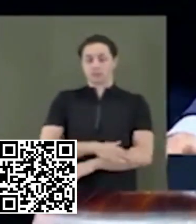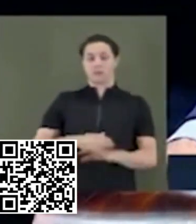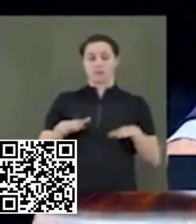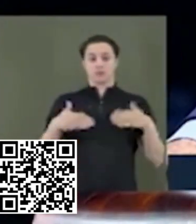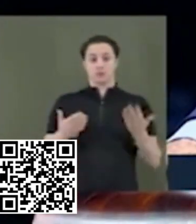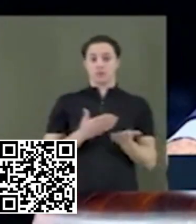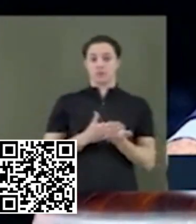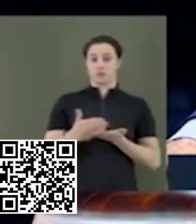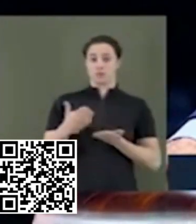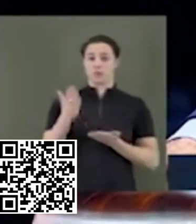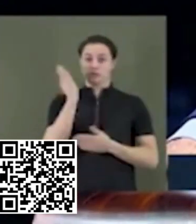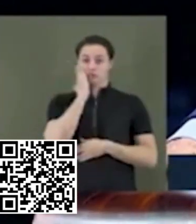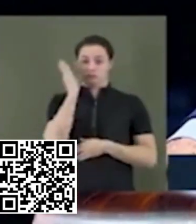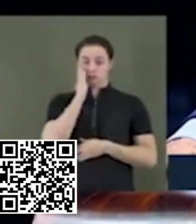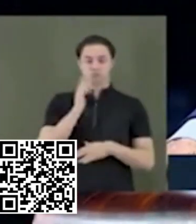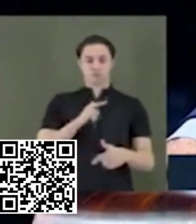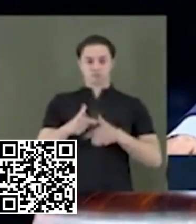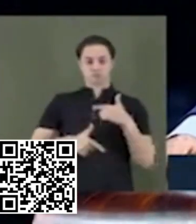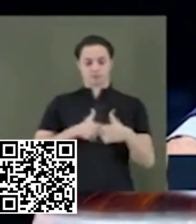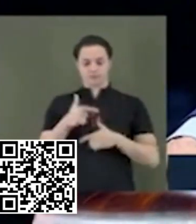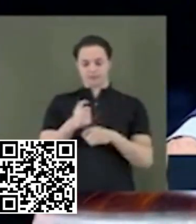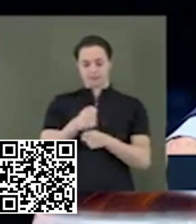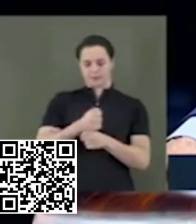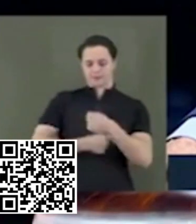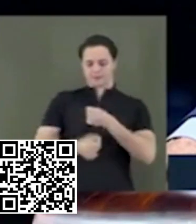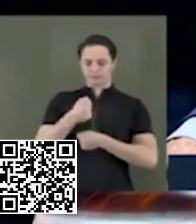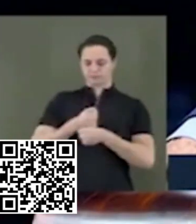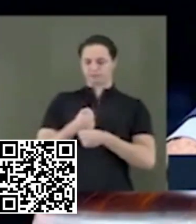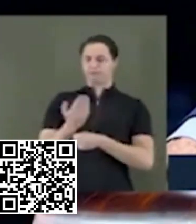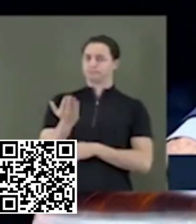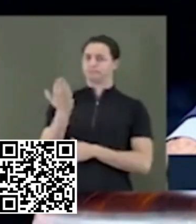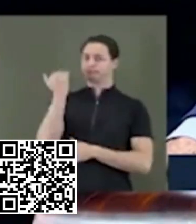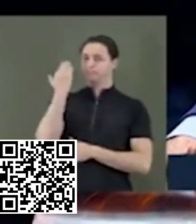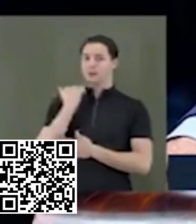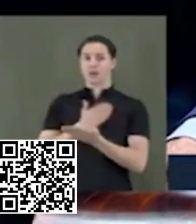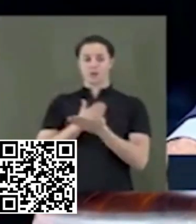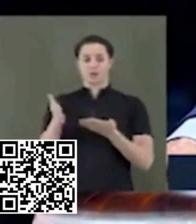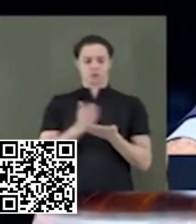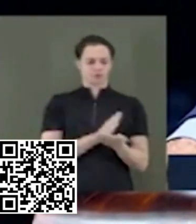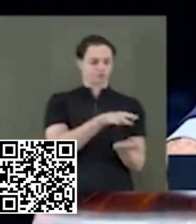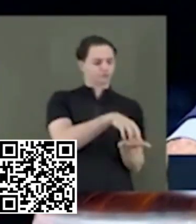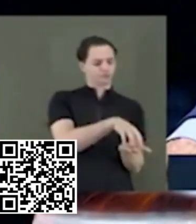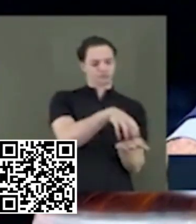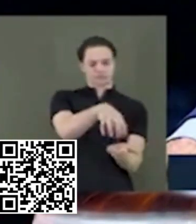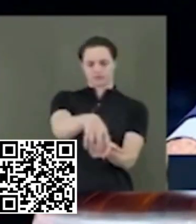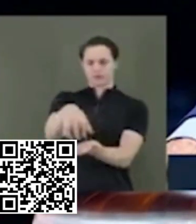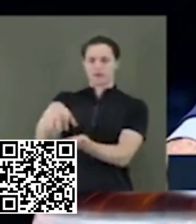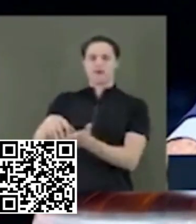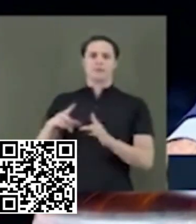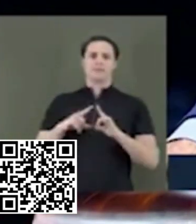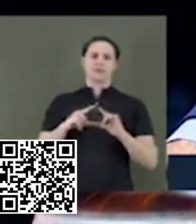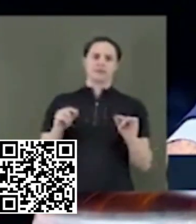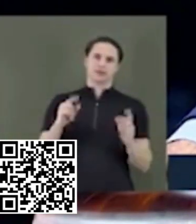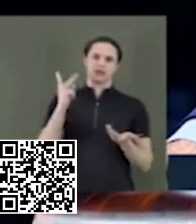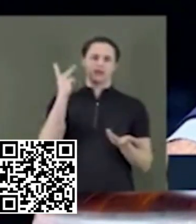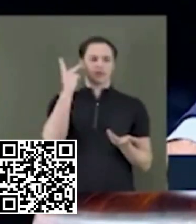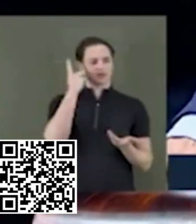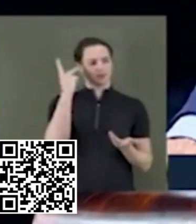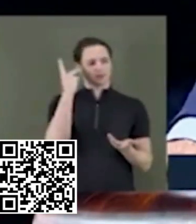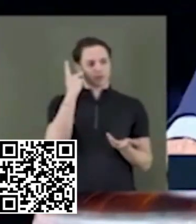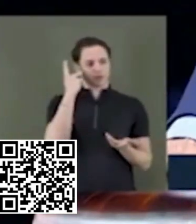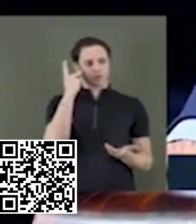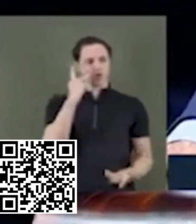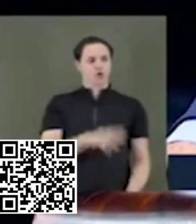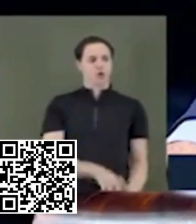começar esse trabalho o ano passado. Alguns estados começaram, como Brasília, São Paulo,